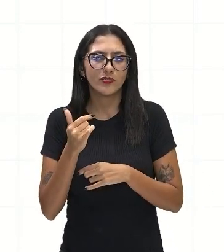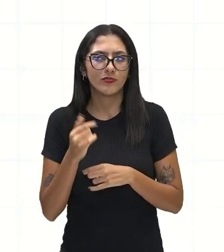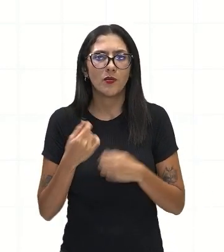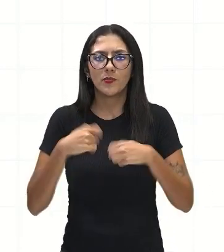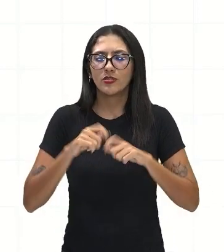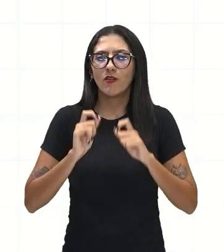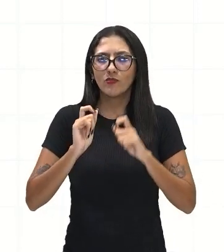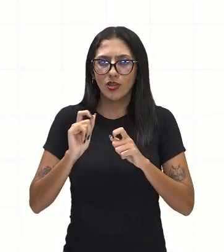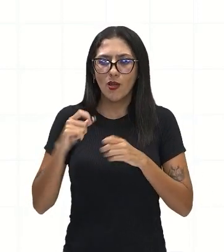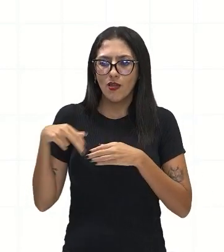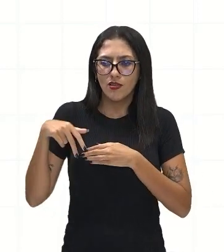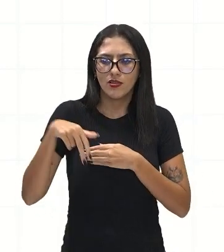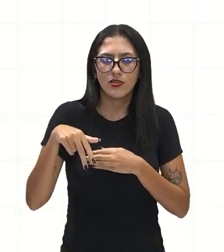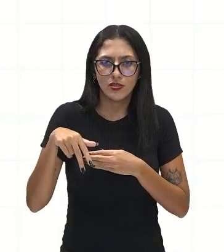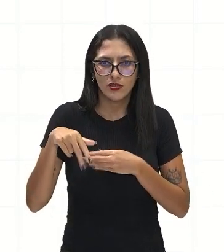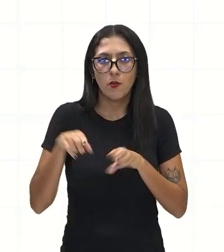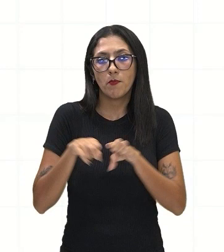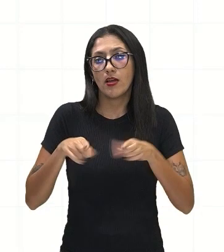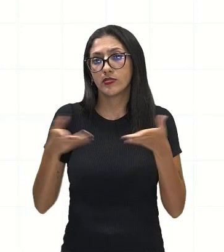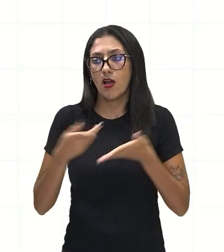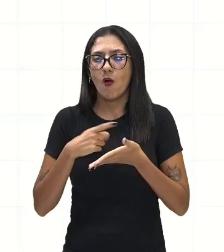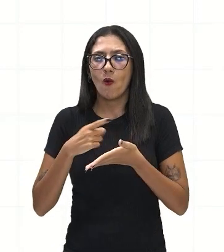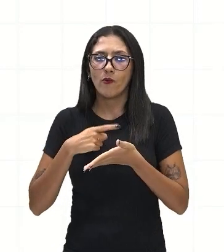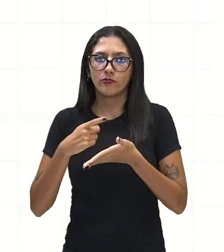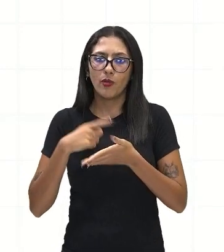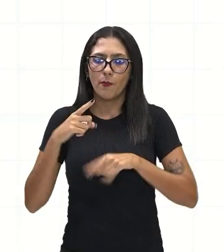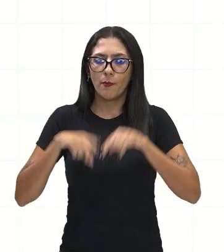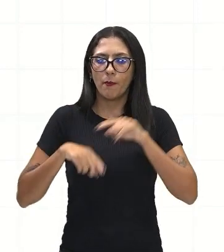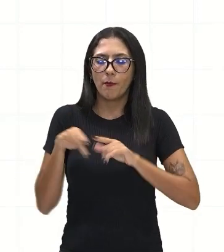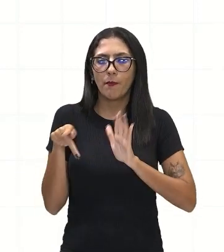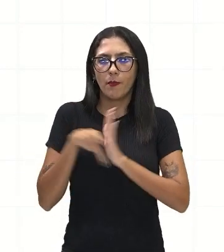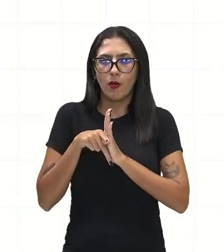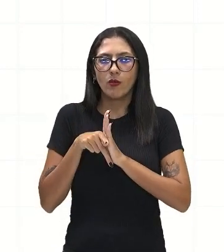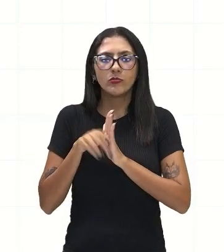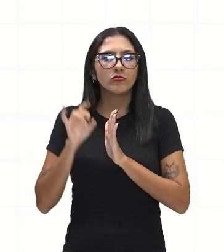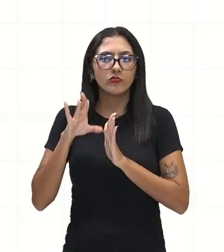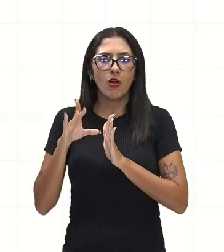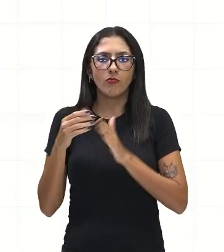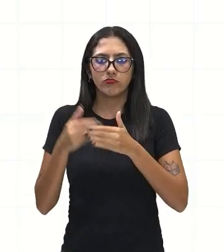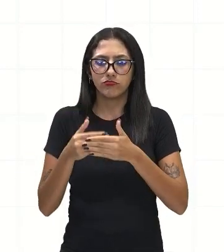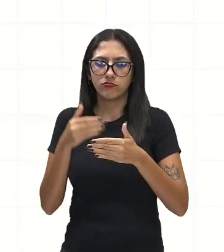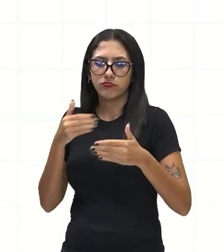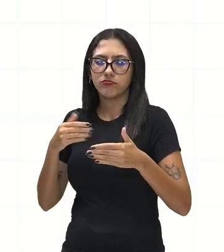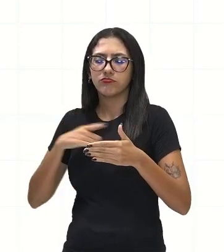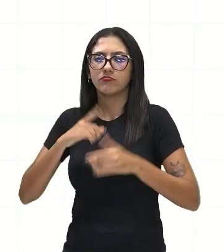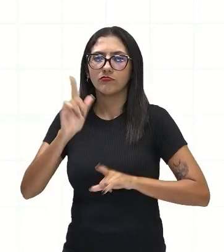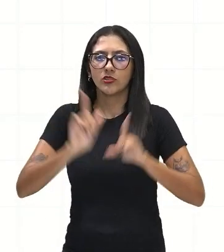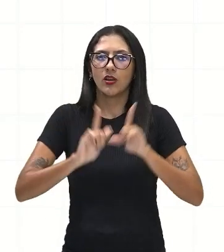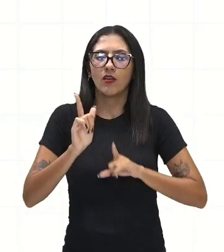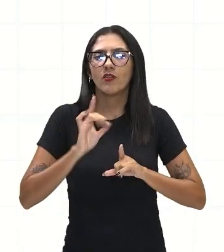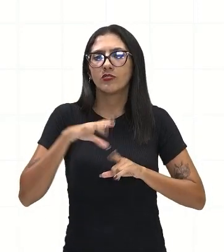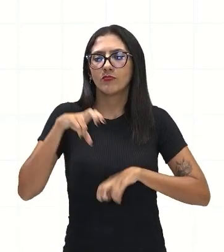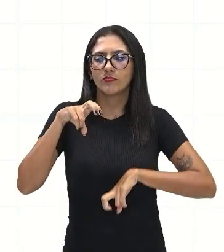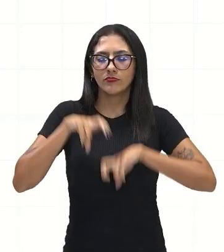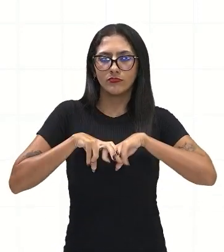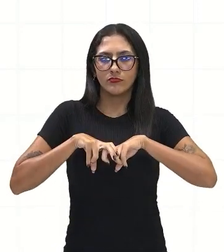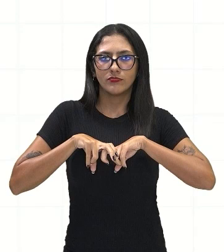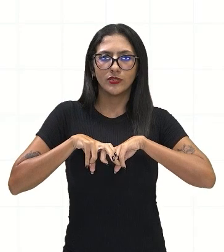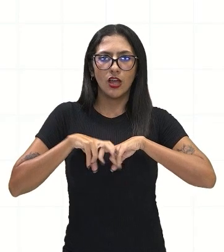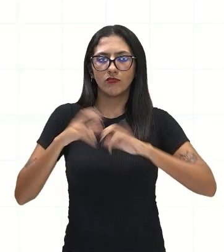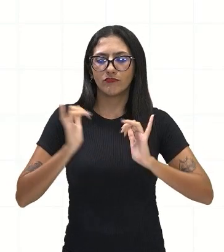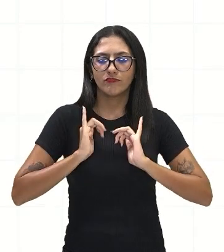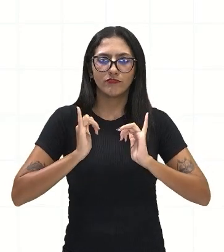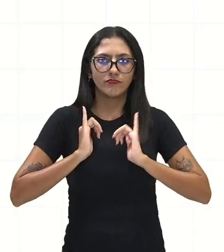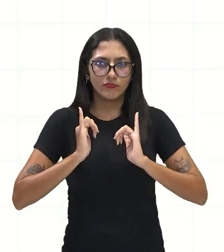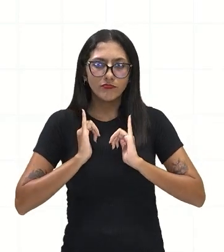movimentar. Porém, de posse do controle remoto, agora essa tarefa tornou-se, não é? Muito cômoda para ele,